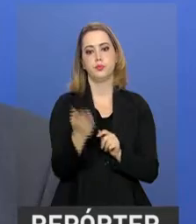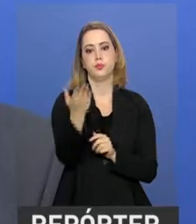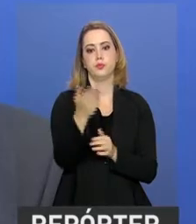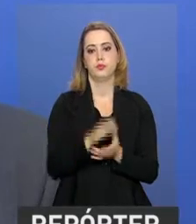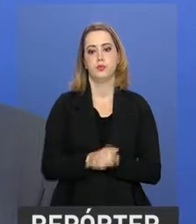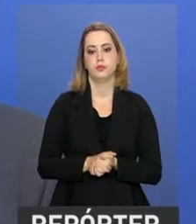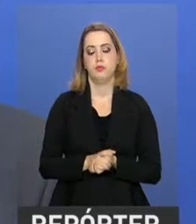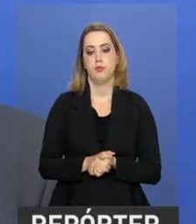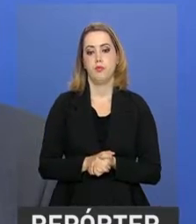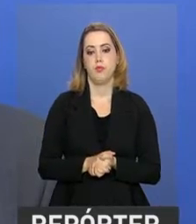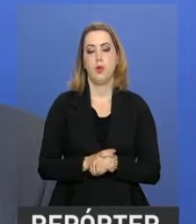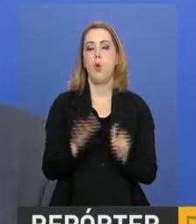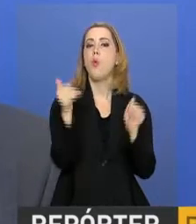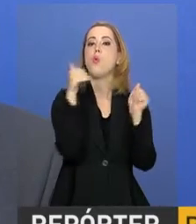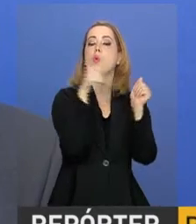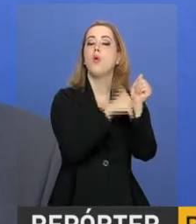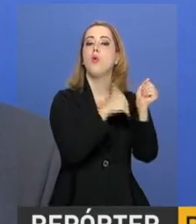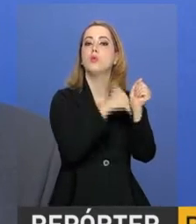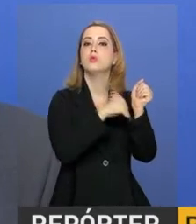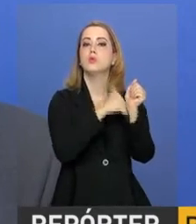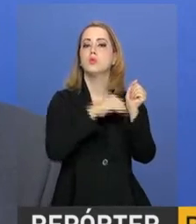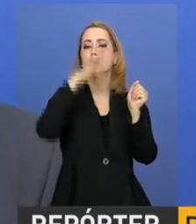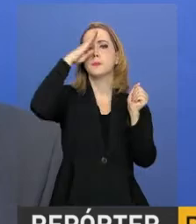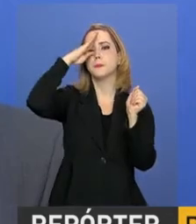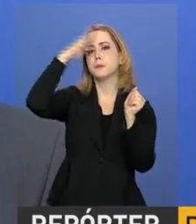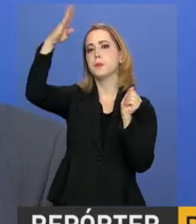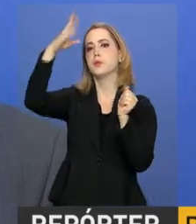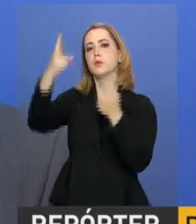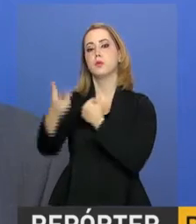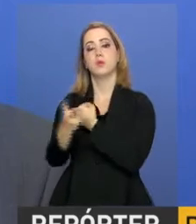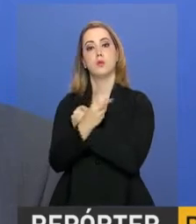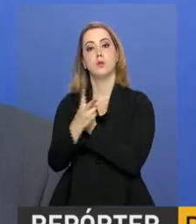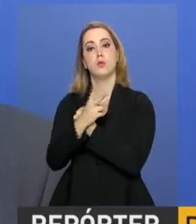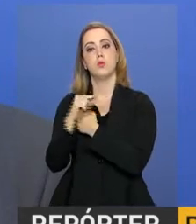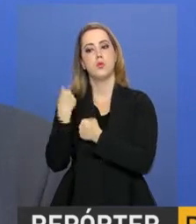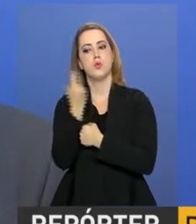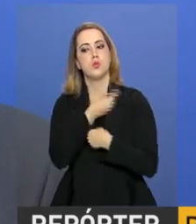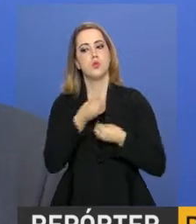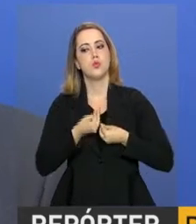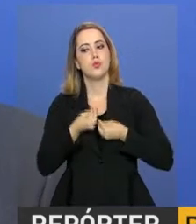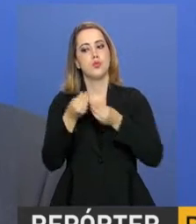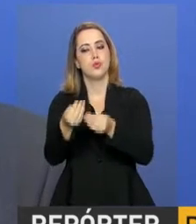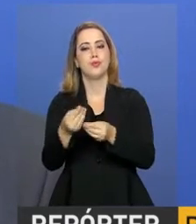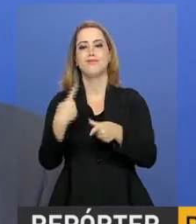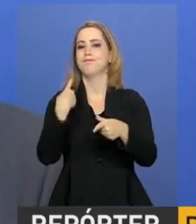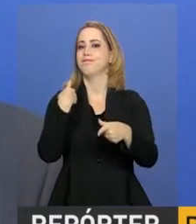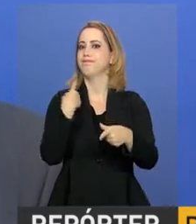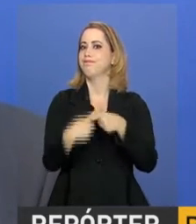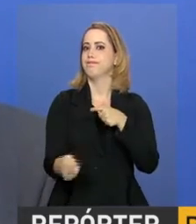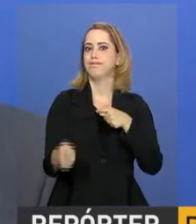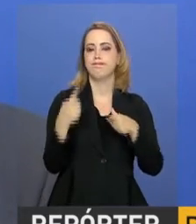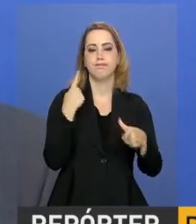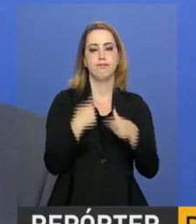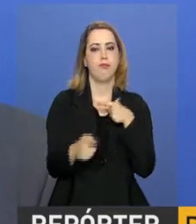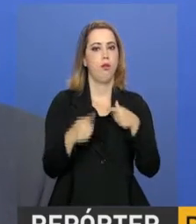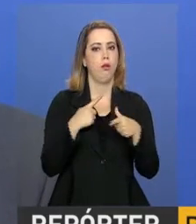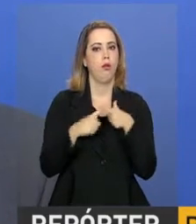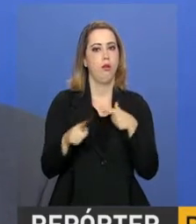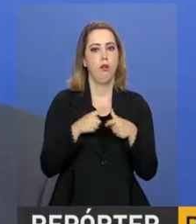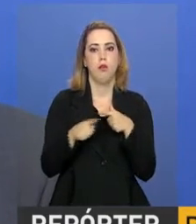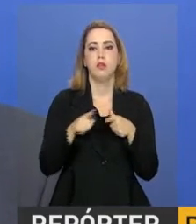o segredo na área militar na área de defesa nos levou a desastres que inclusive